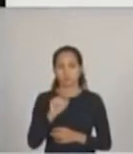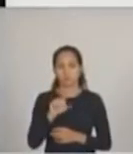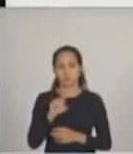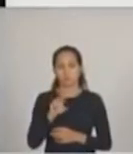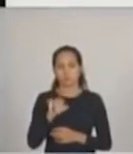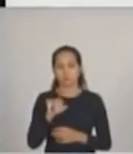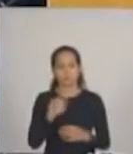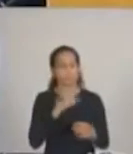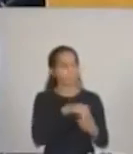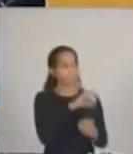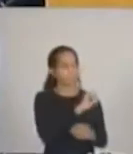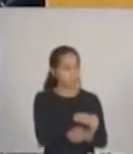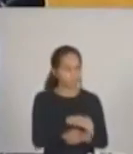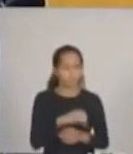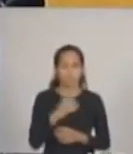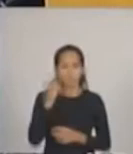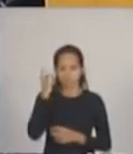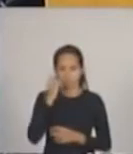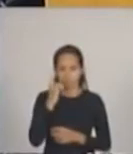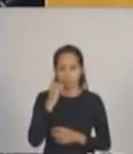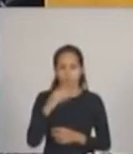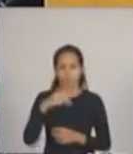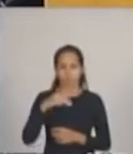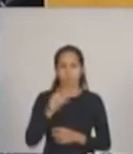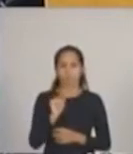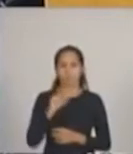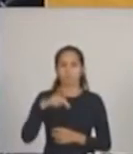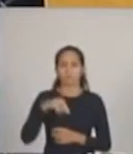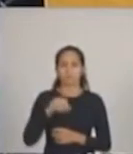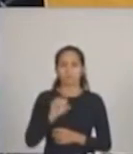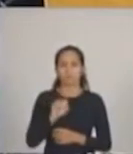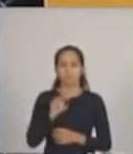Sim. Sim, deputado Marcos Mansur. Vota no